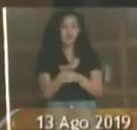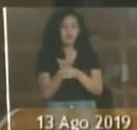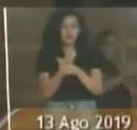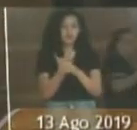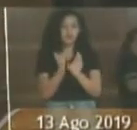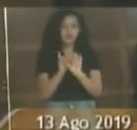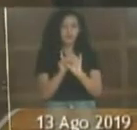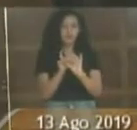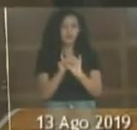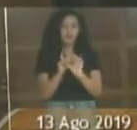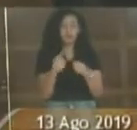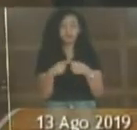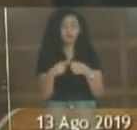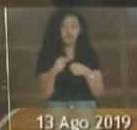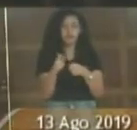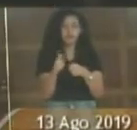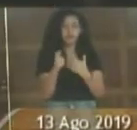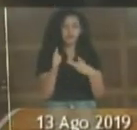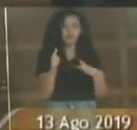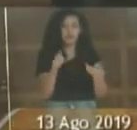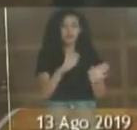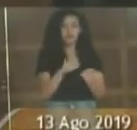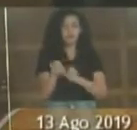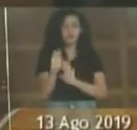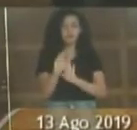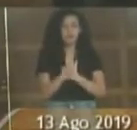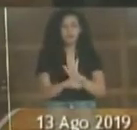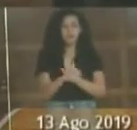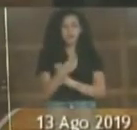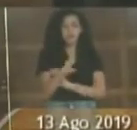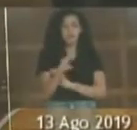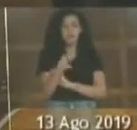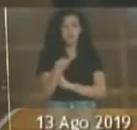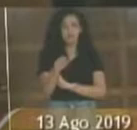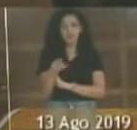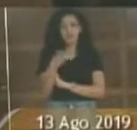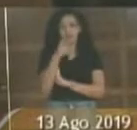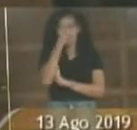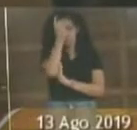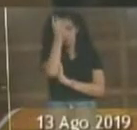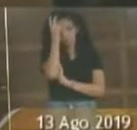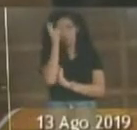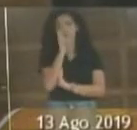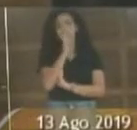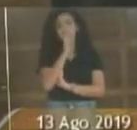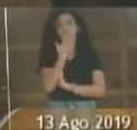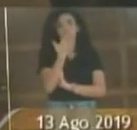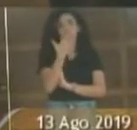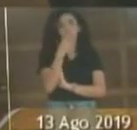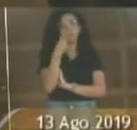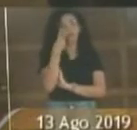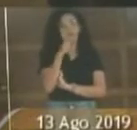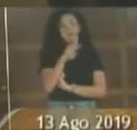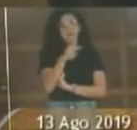Fazenda Garatucai, bairro Garatucai. E ofício 504, da Prefeitura Municipal, em resposta às indicações do vereador